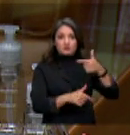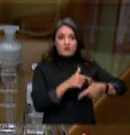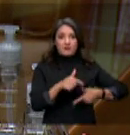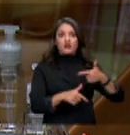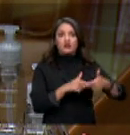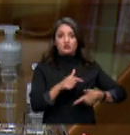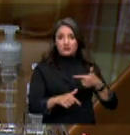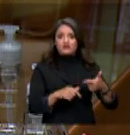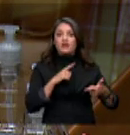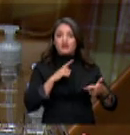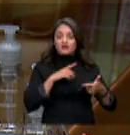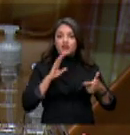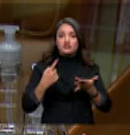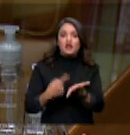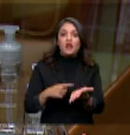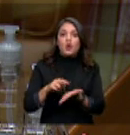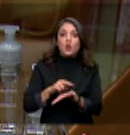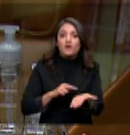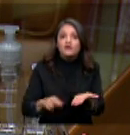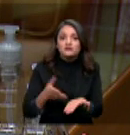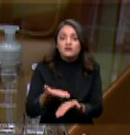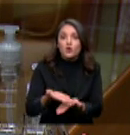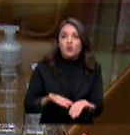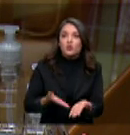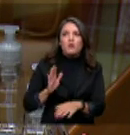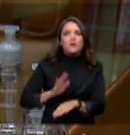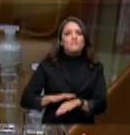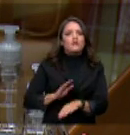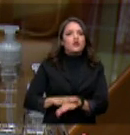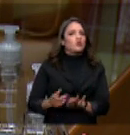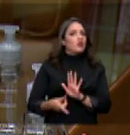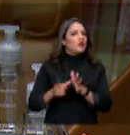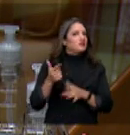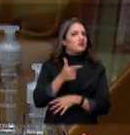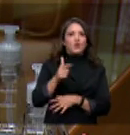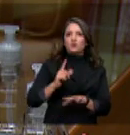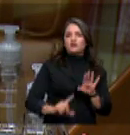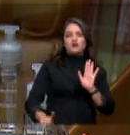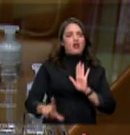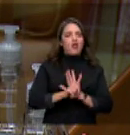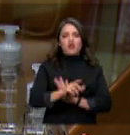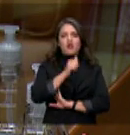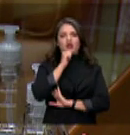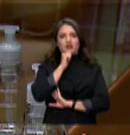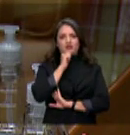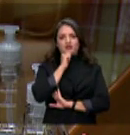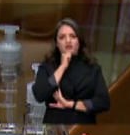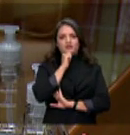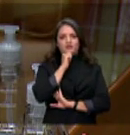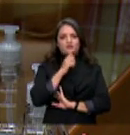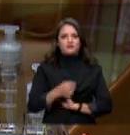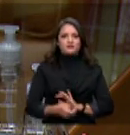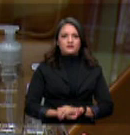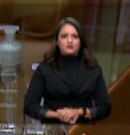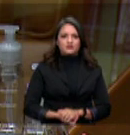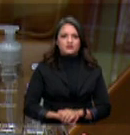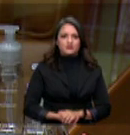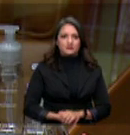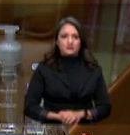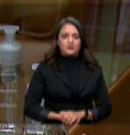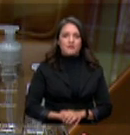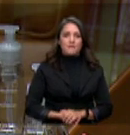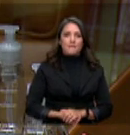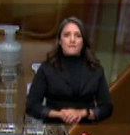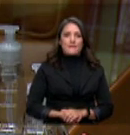foi posto nessas convenções, num período em que não havia a legislação cuidando especificamente da matéria. E, por isso, senhor